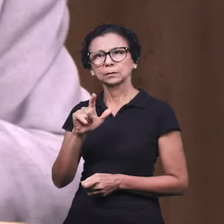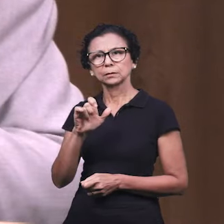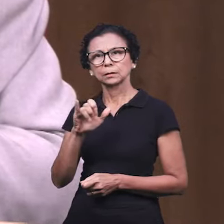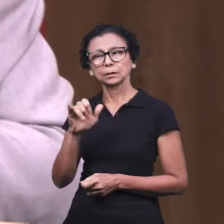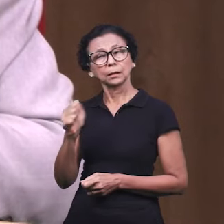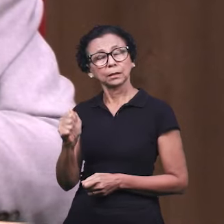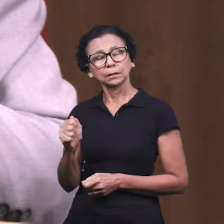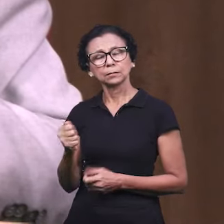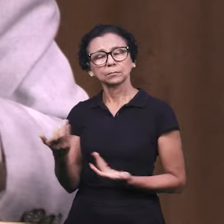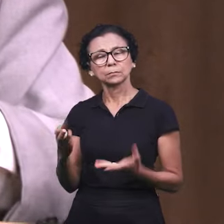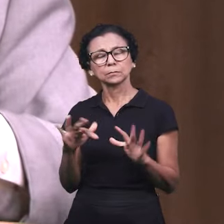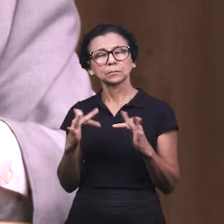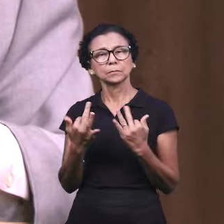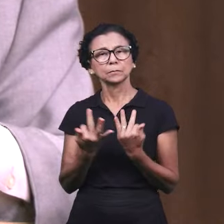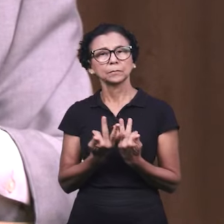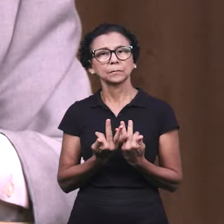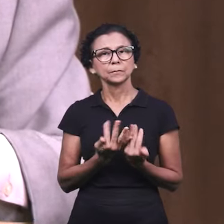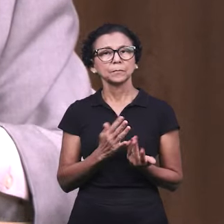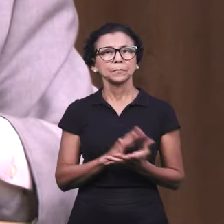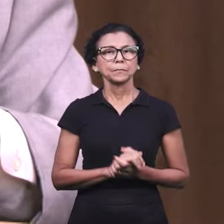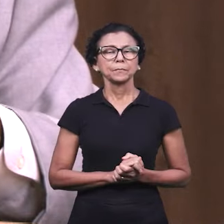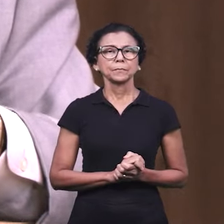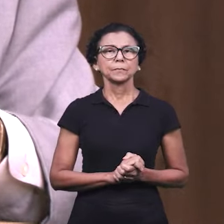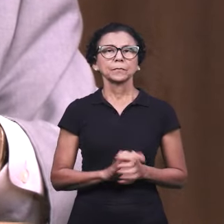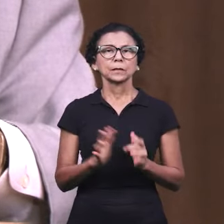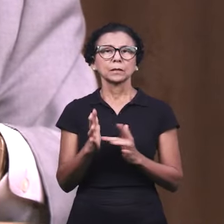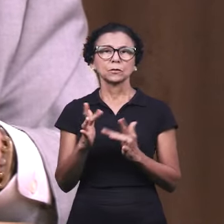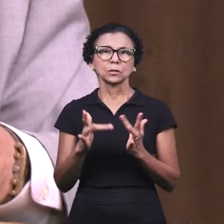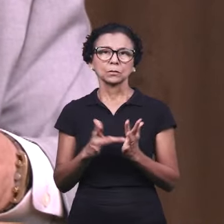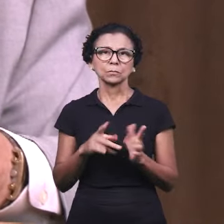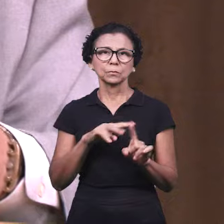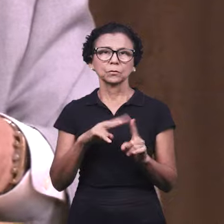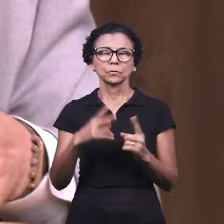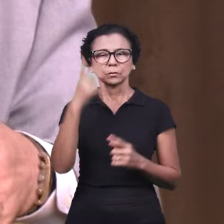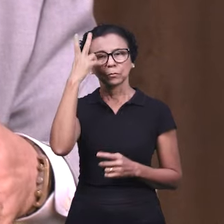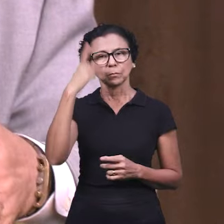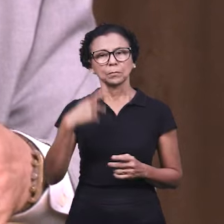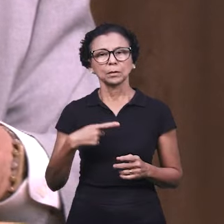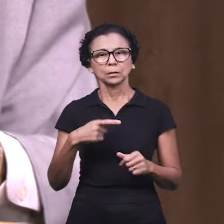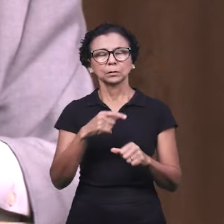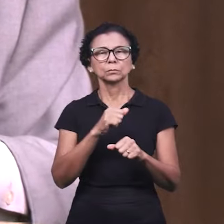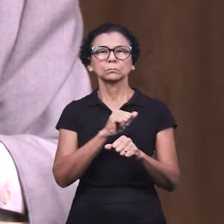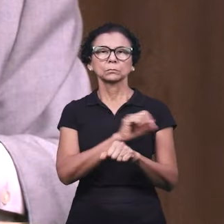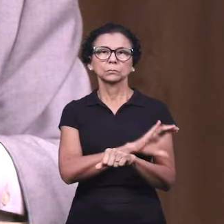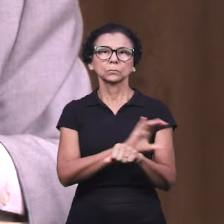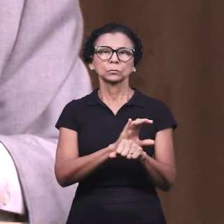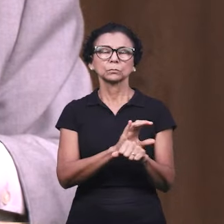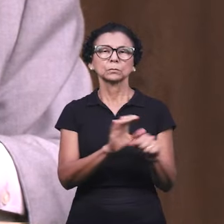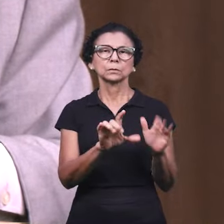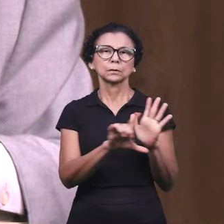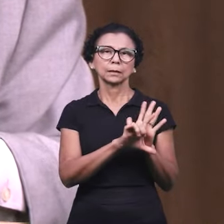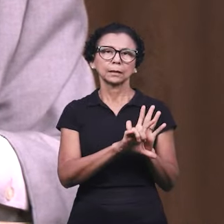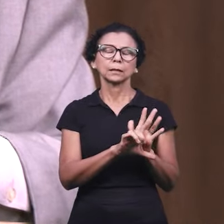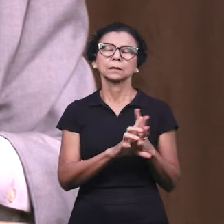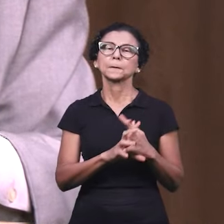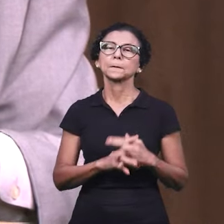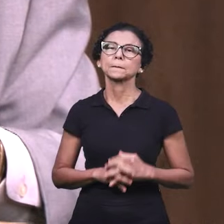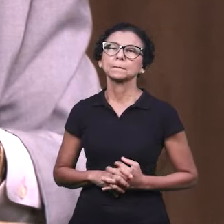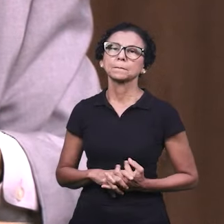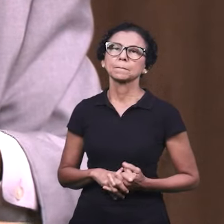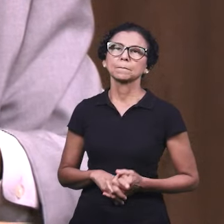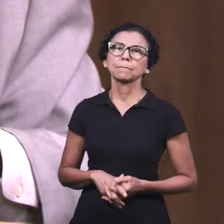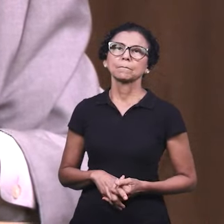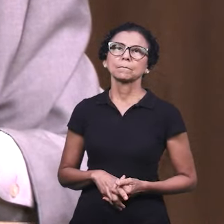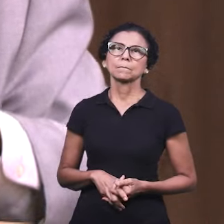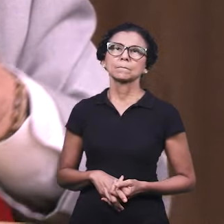Jesus do ponto de vista o humano das da cultura das leis ele eh ele se